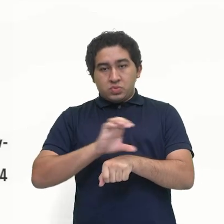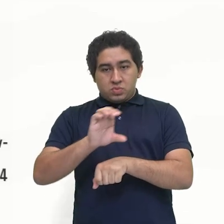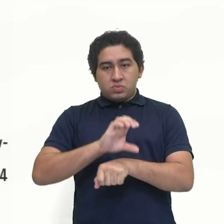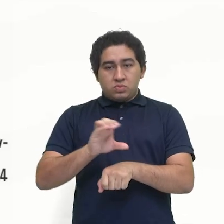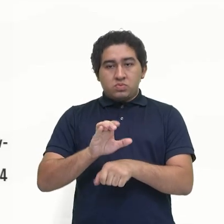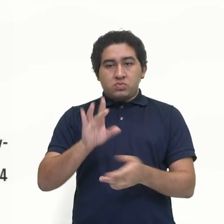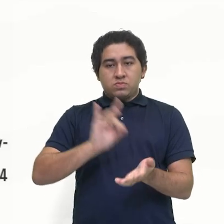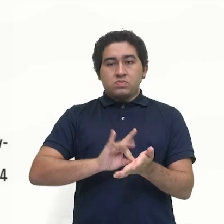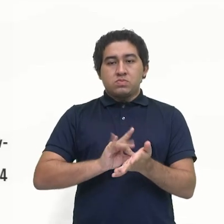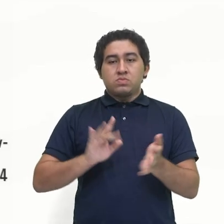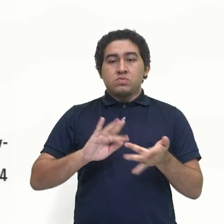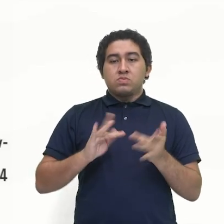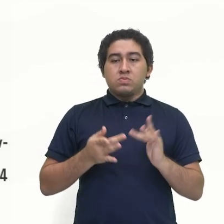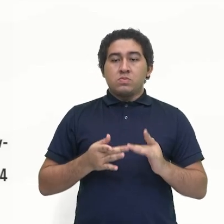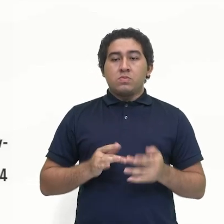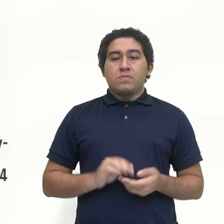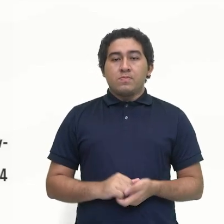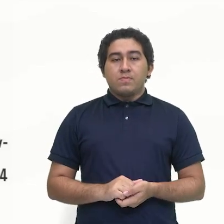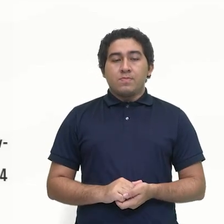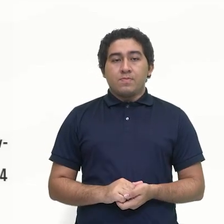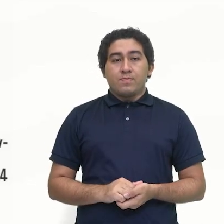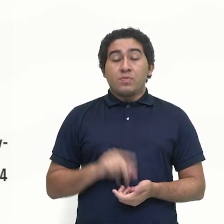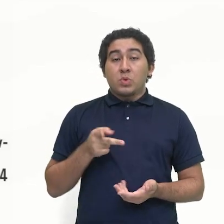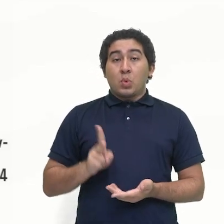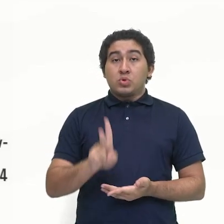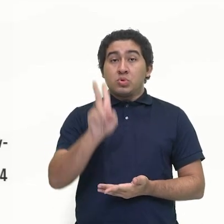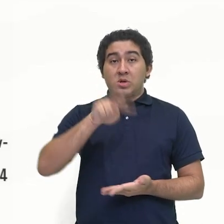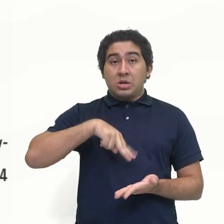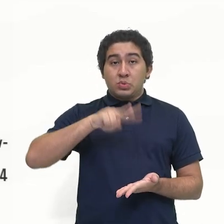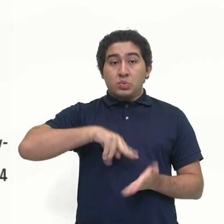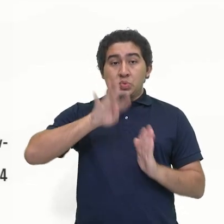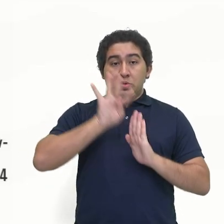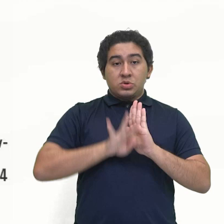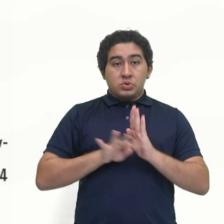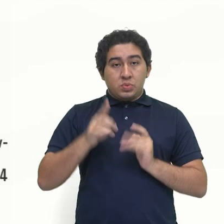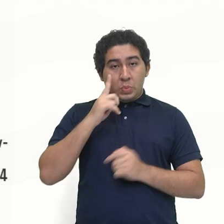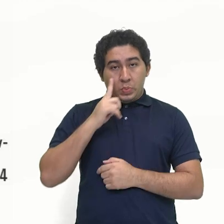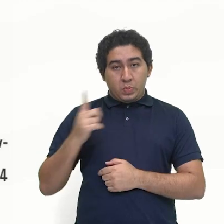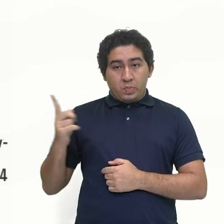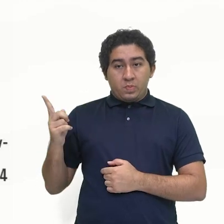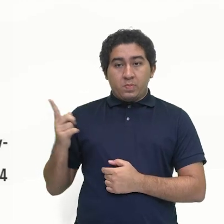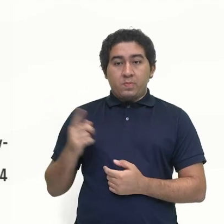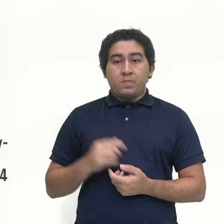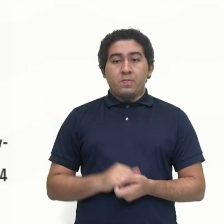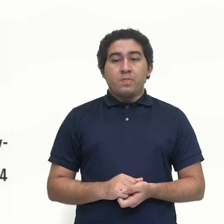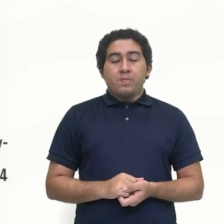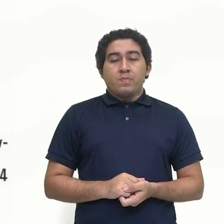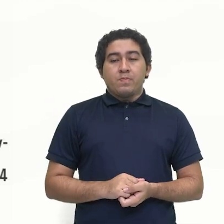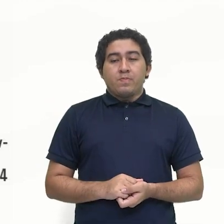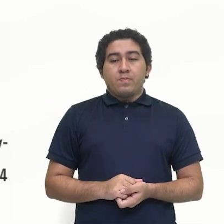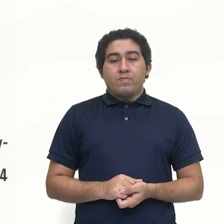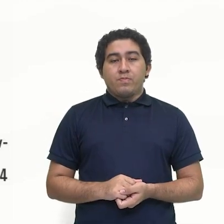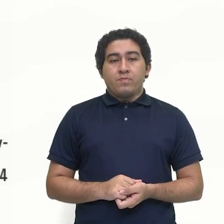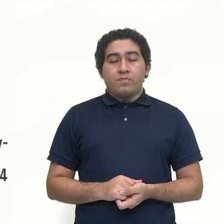Continuando. The newly sanctioned law means that Amazonas official languages now include, alongside